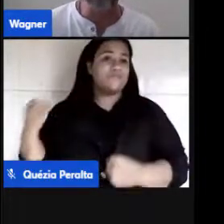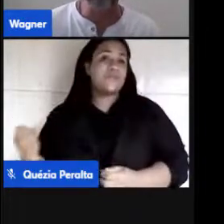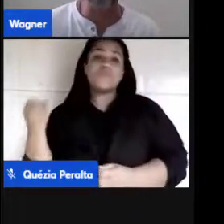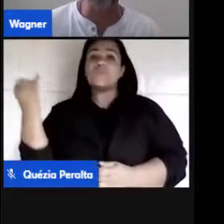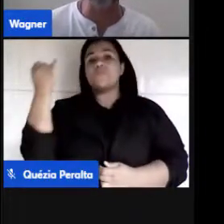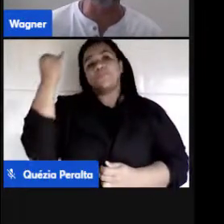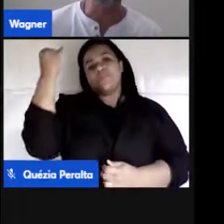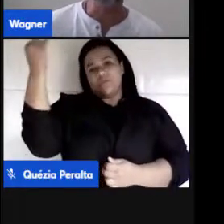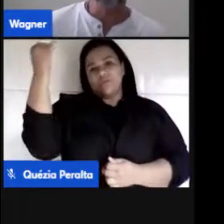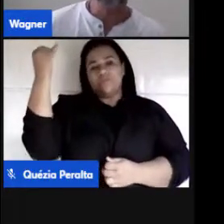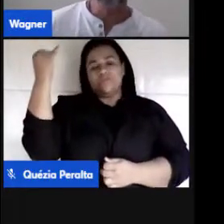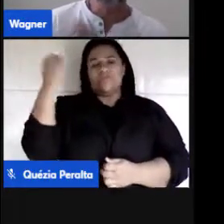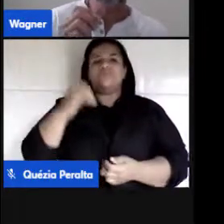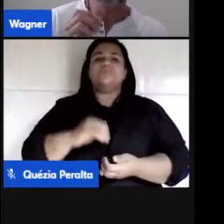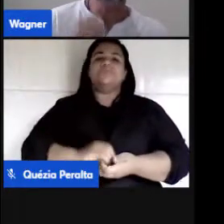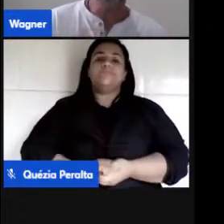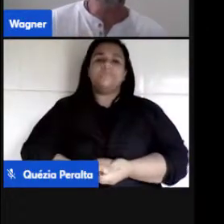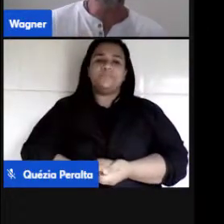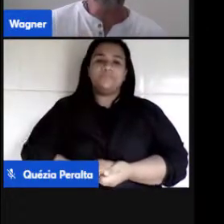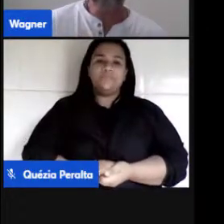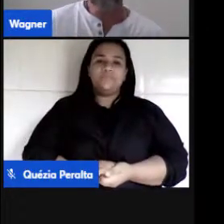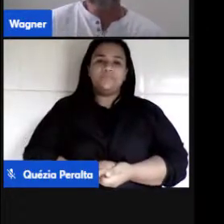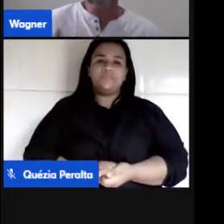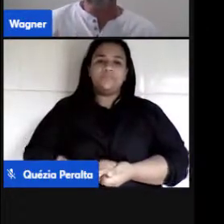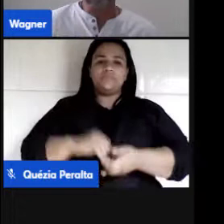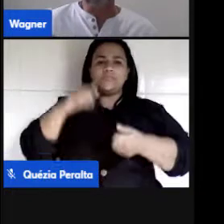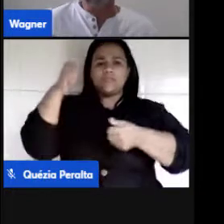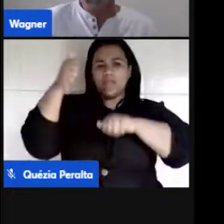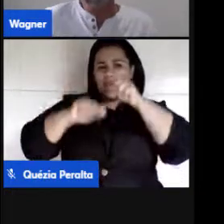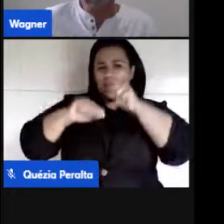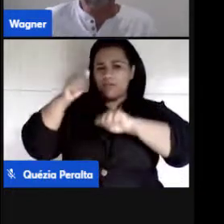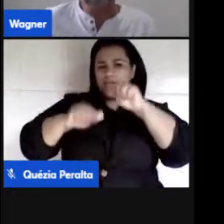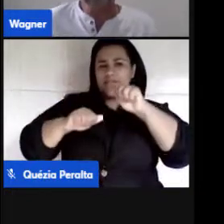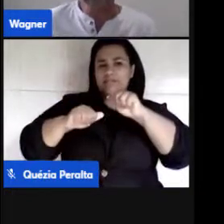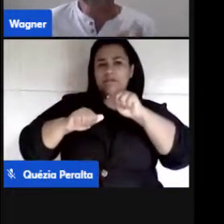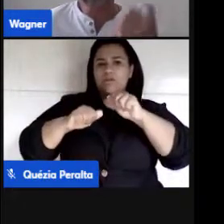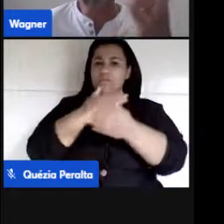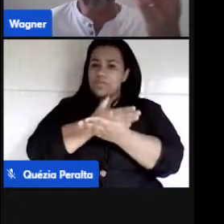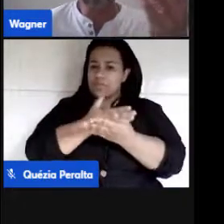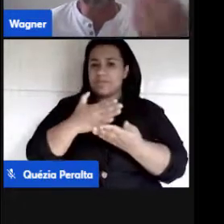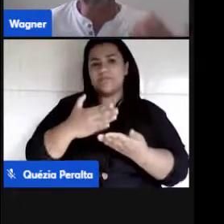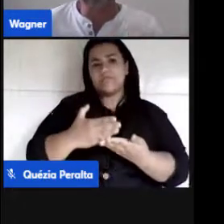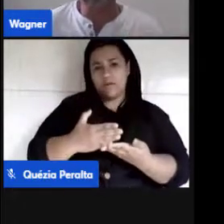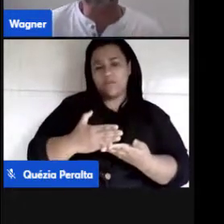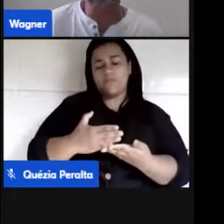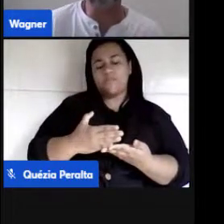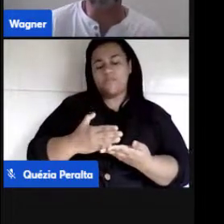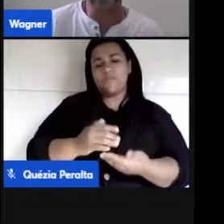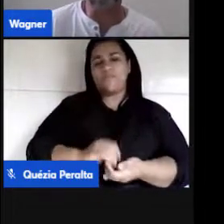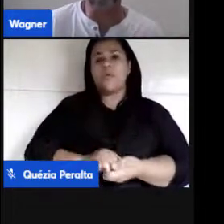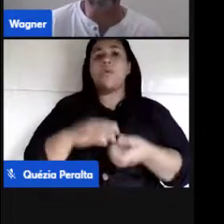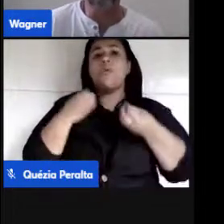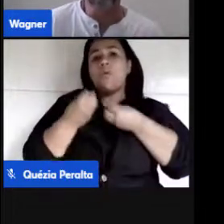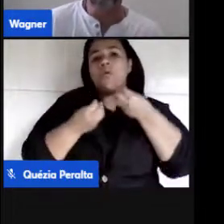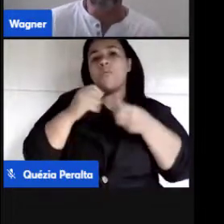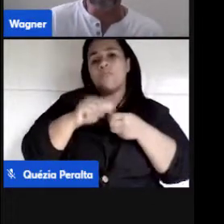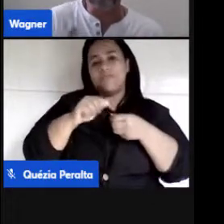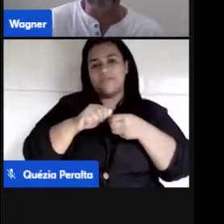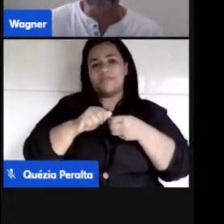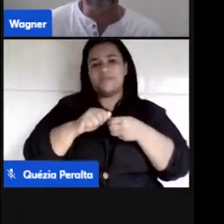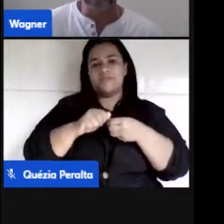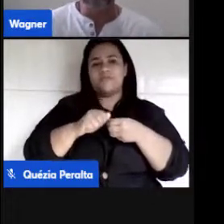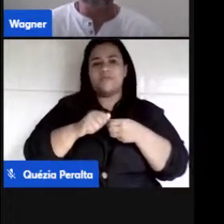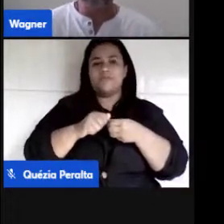se concretize. A avaliação diagnóstica inicial, ela será feita de acordo com esses critérios de avaliação,